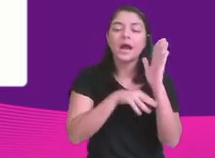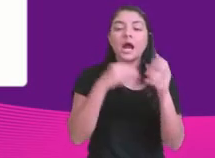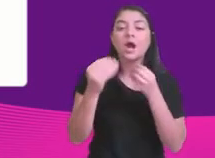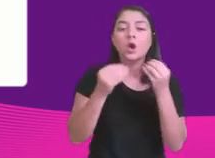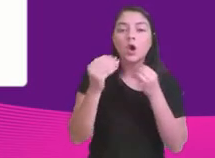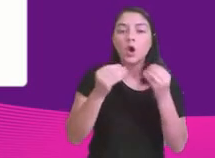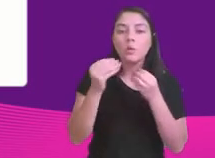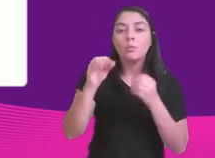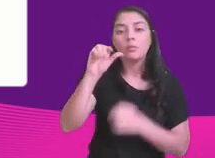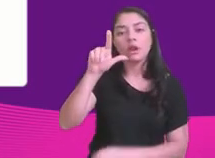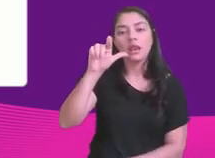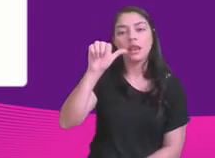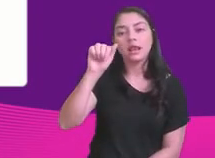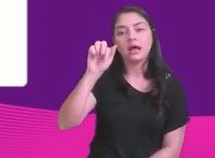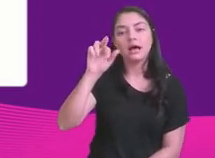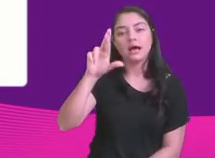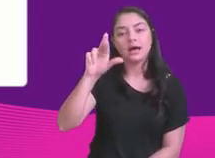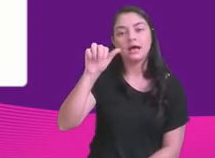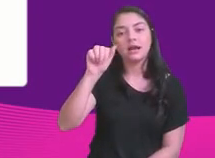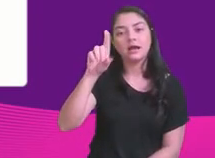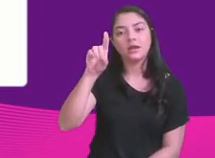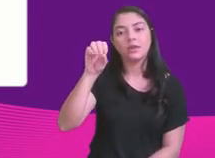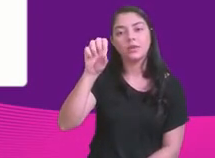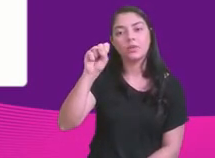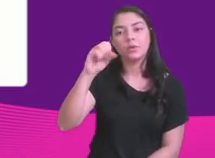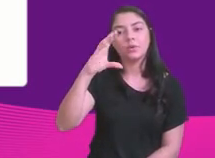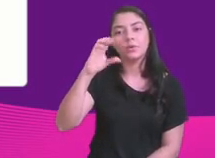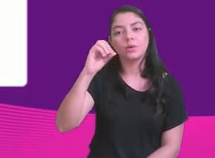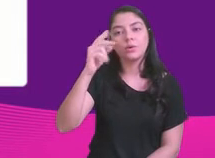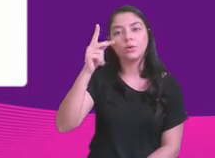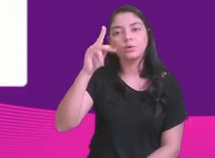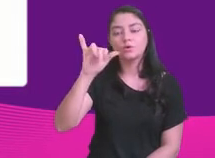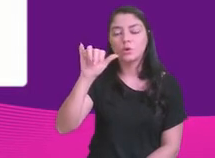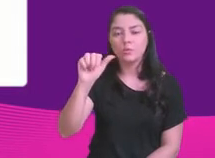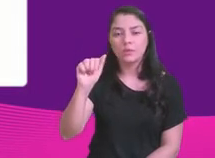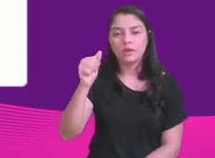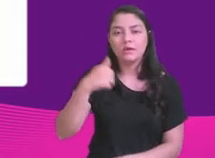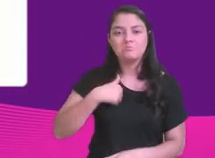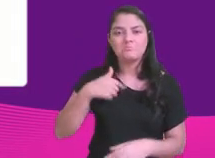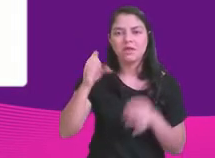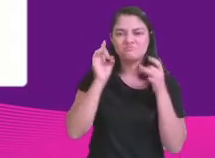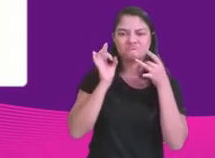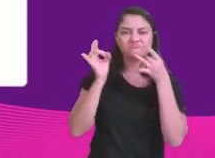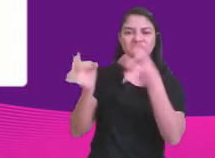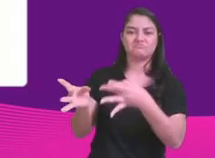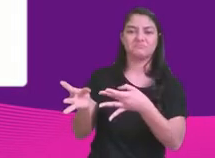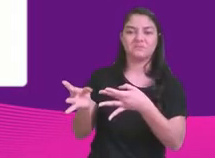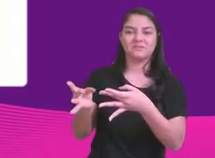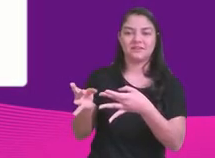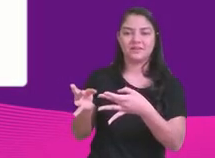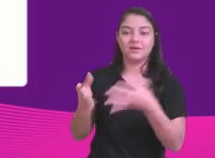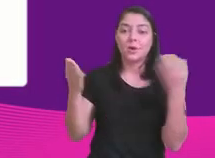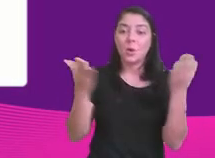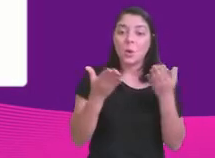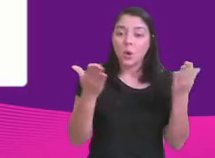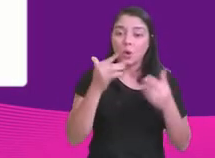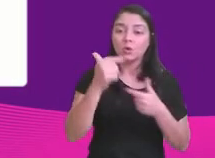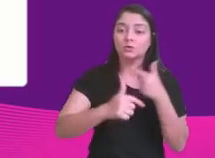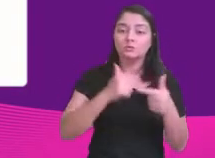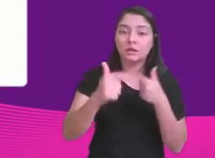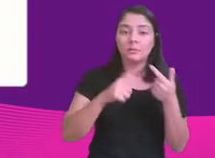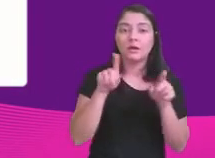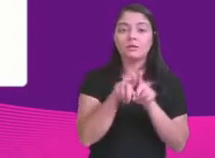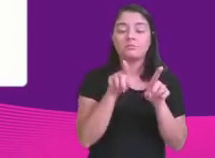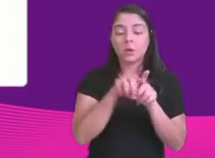laparoscopia, abandonaram totalmente a cirurgia laparoscópica. Hoje, nos grandes serviços,